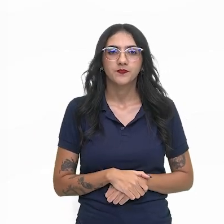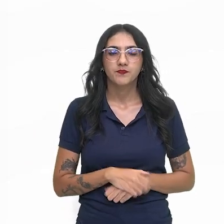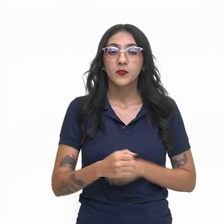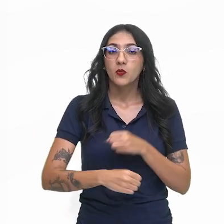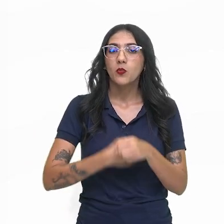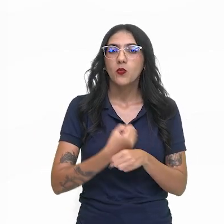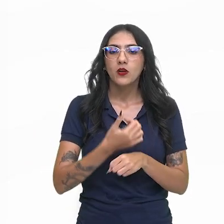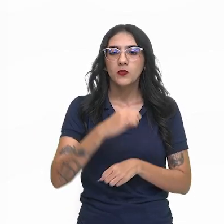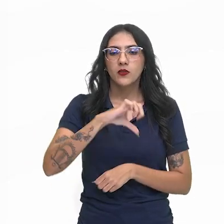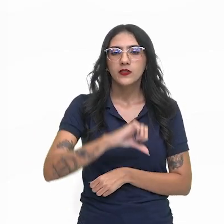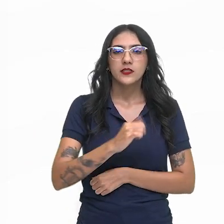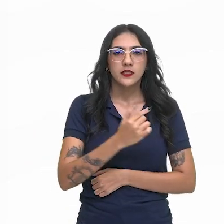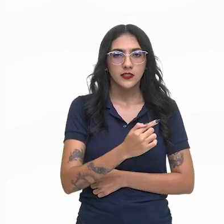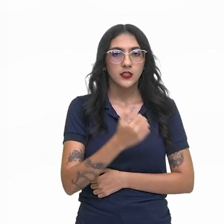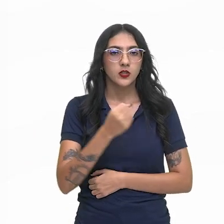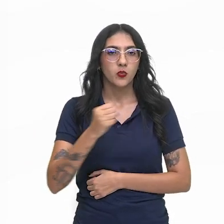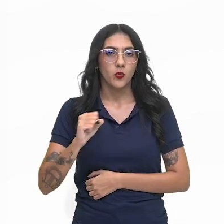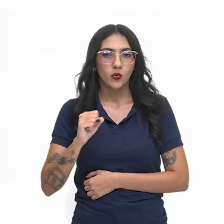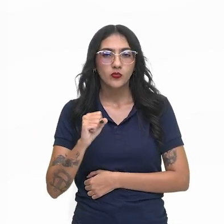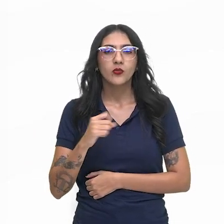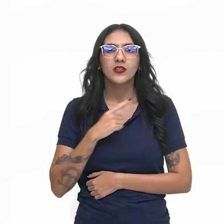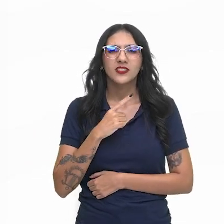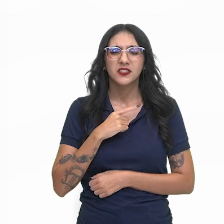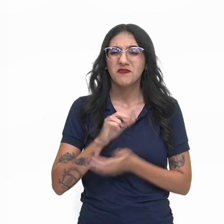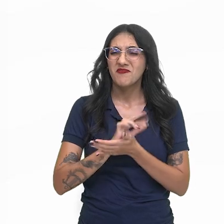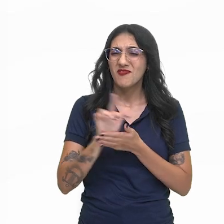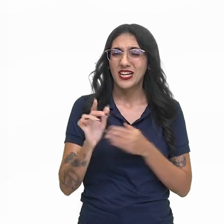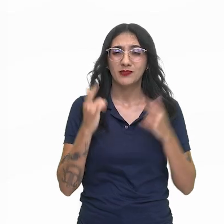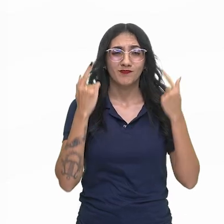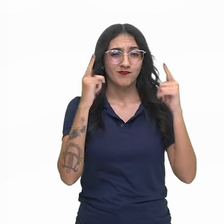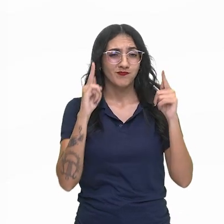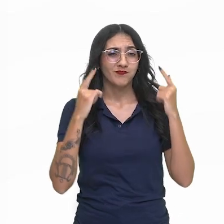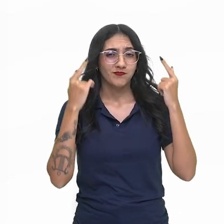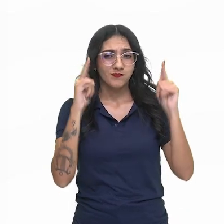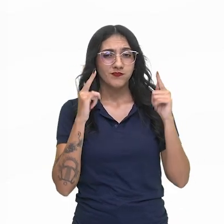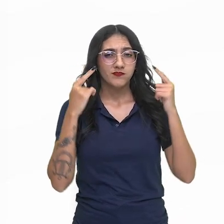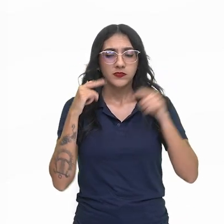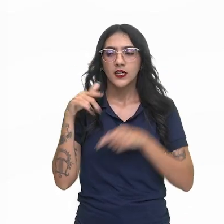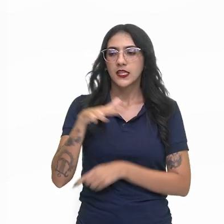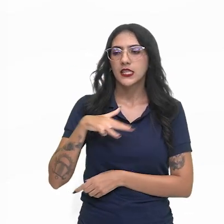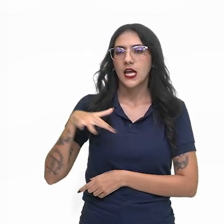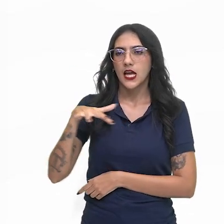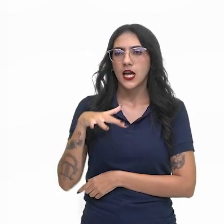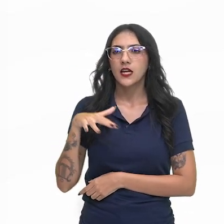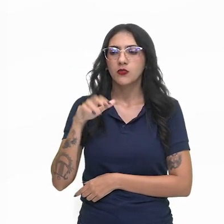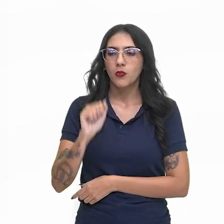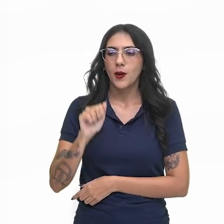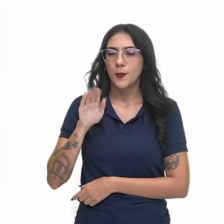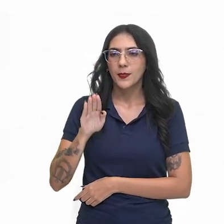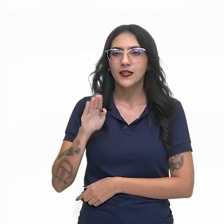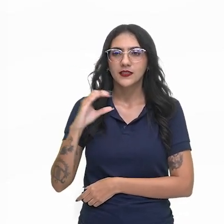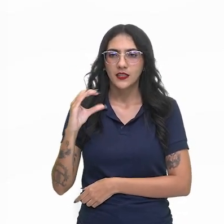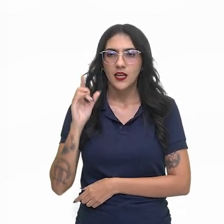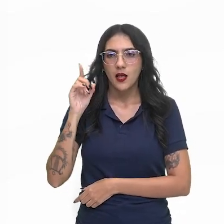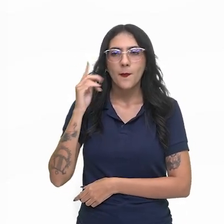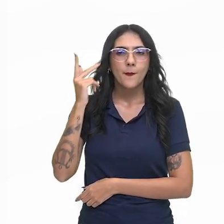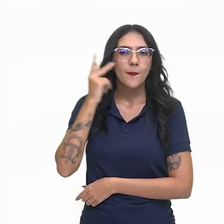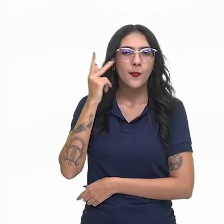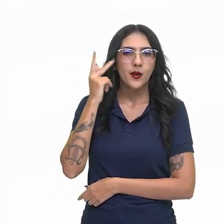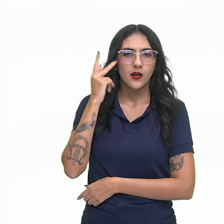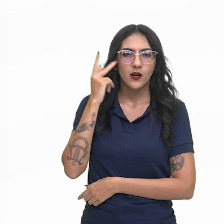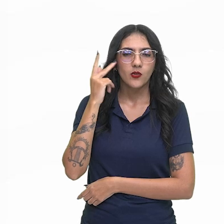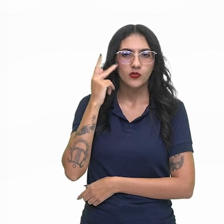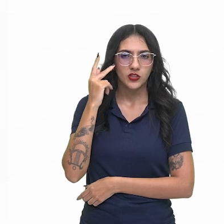Em 1978, ocorreram intensas greves na região do ABC paulista, né, principalmente movimentos operários